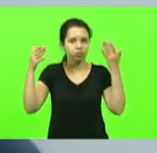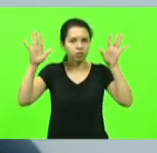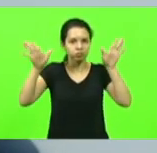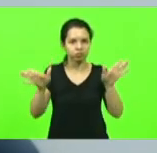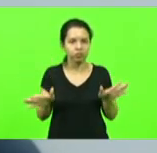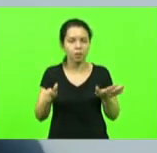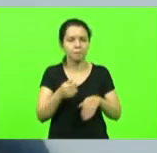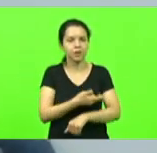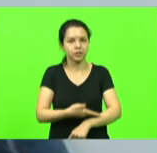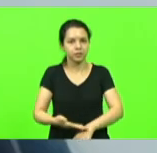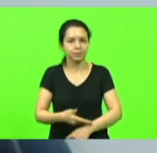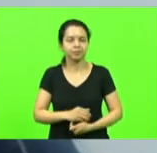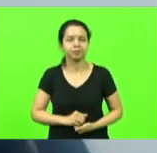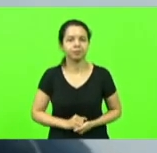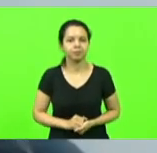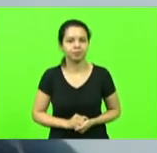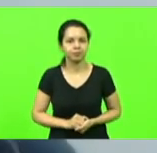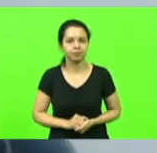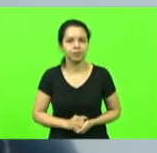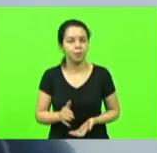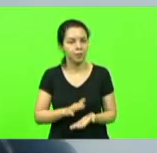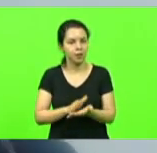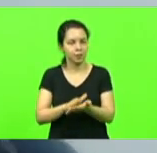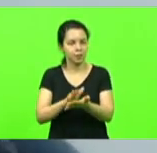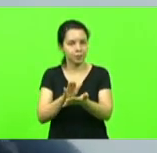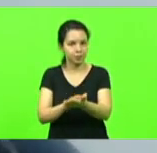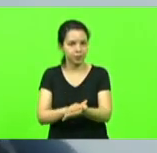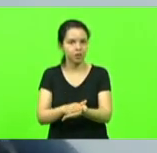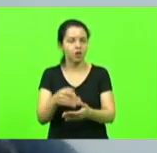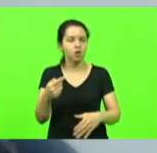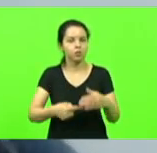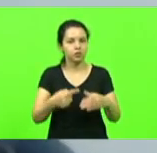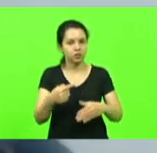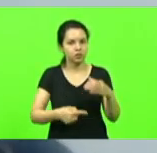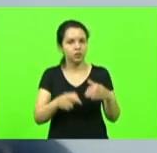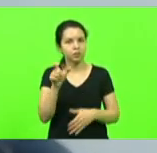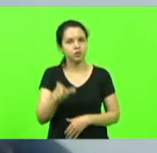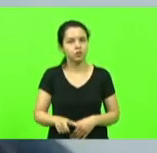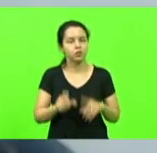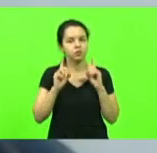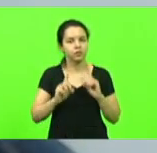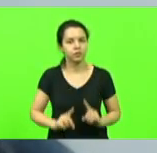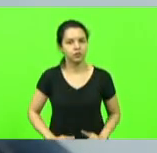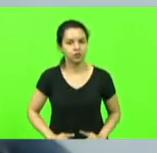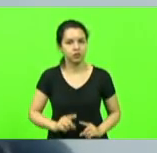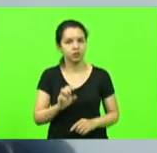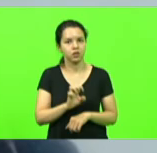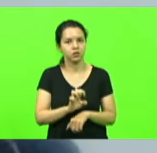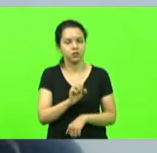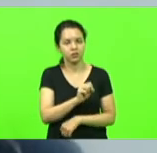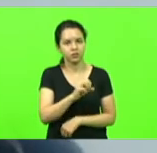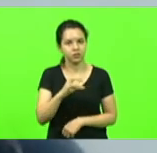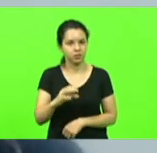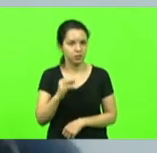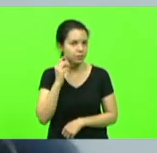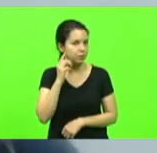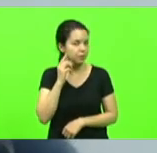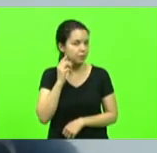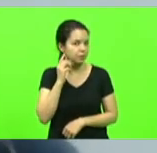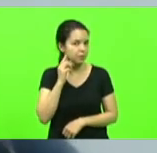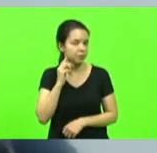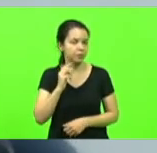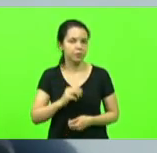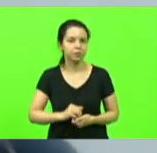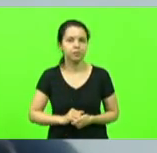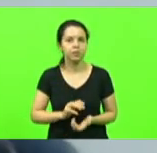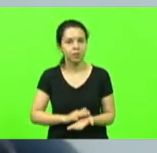branca. Parabenizar aí a Comissão da Pessoa com Deficiência do Estado de Santa Catarina.